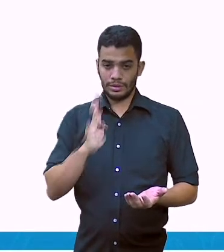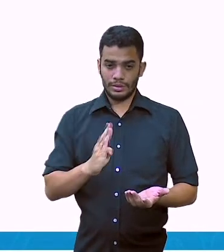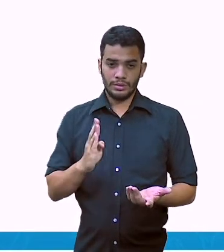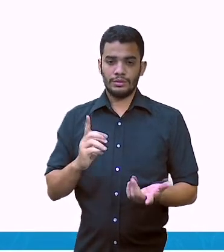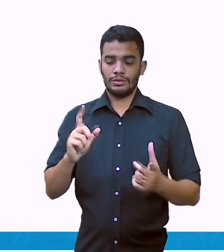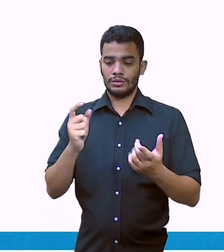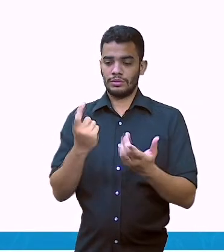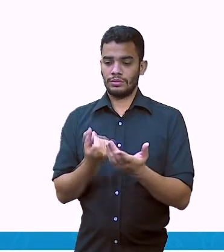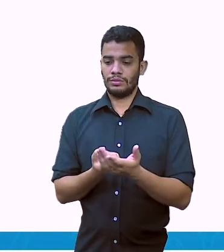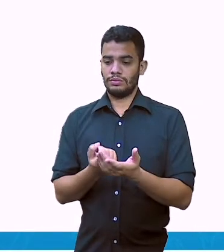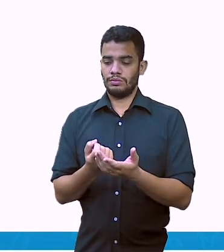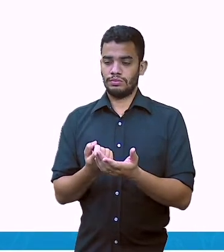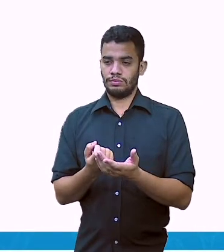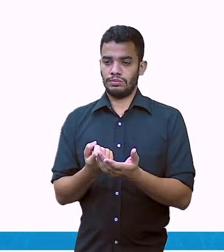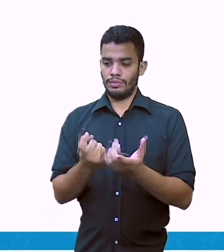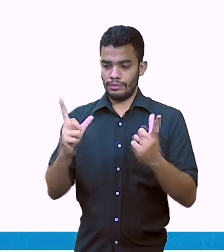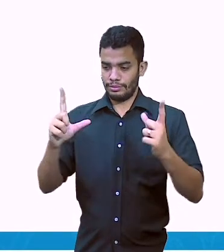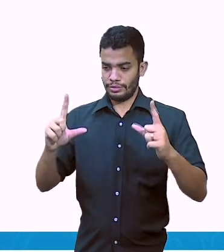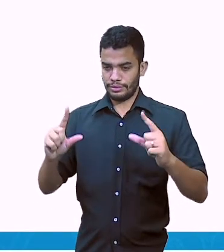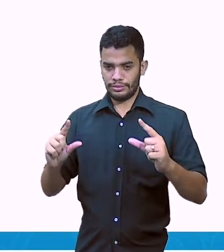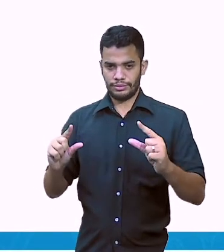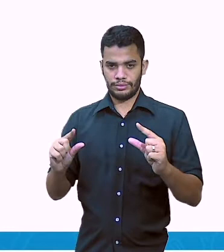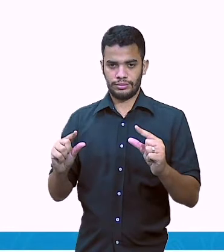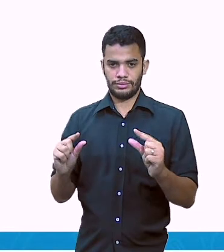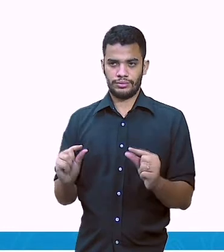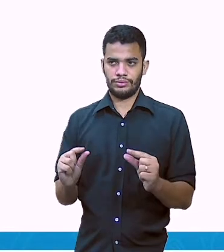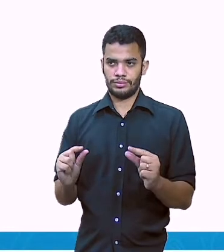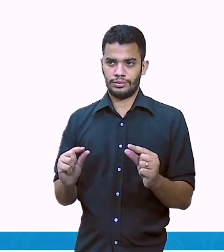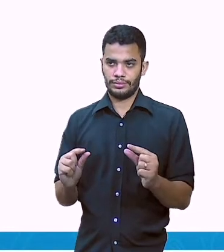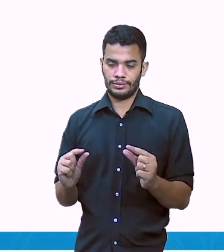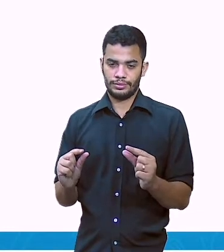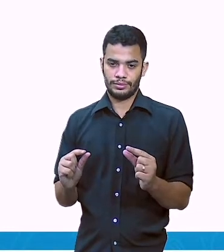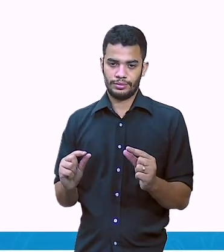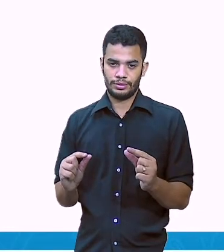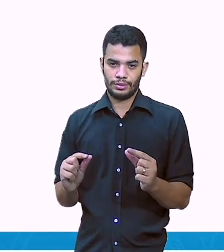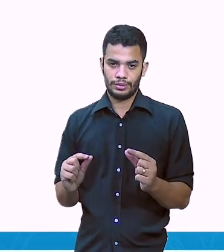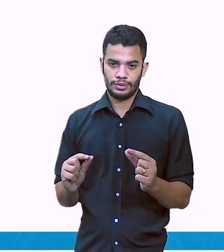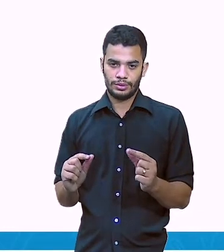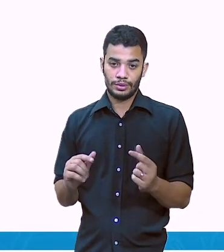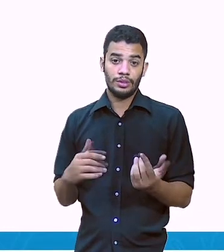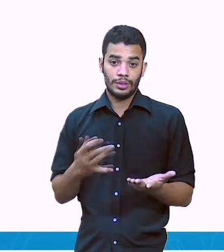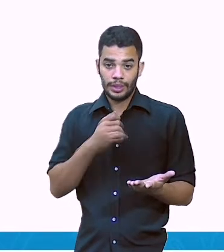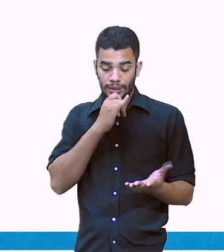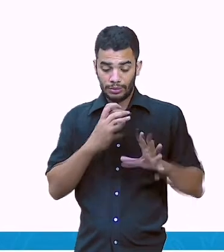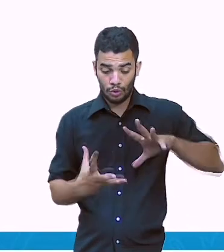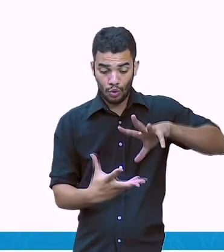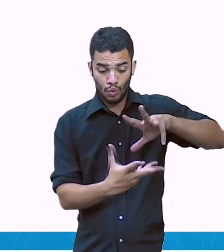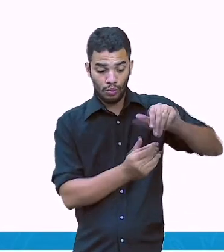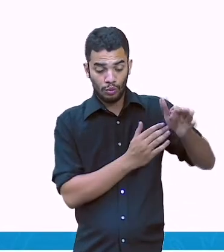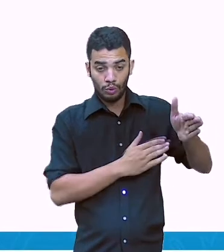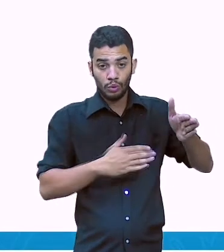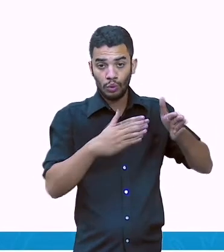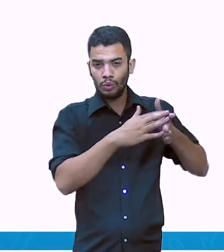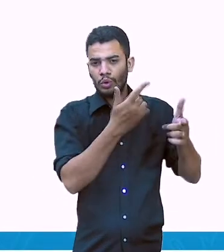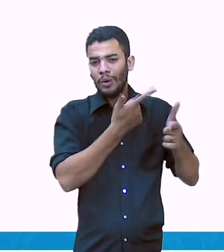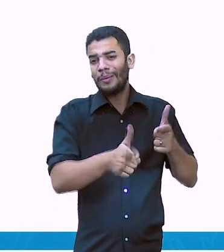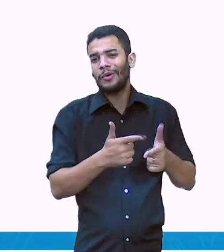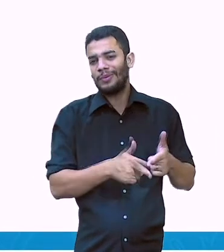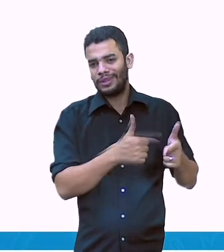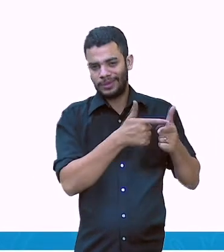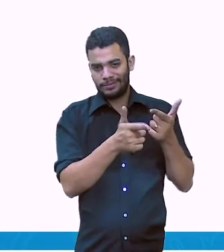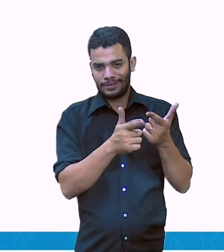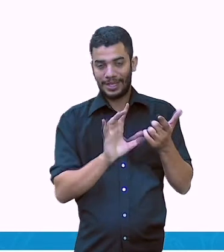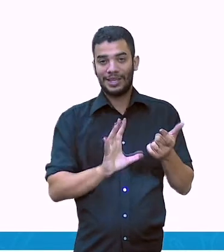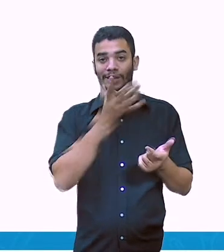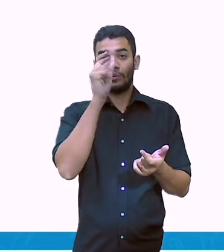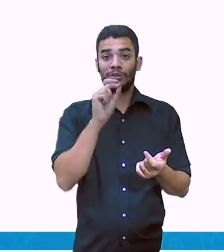de café no Brasil. O mundo estava em crise e o Brasil entrou também. Por quê? Porque se